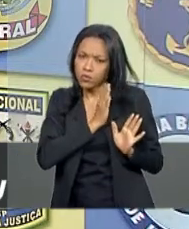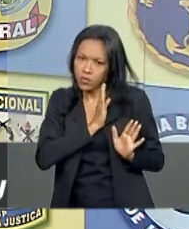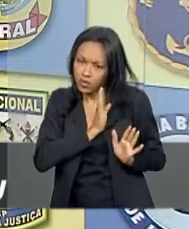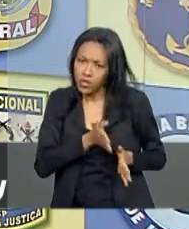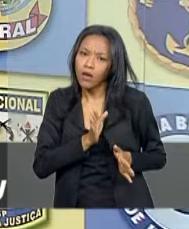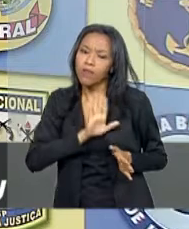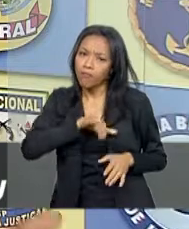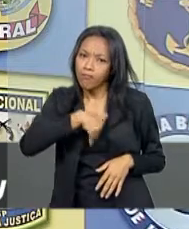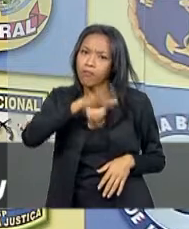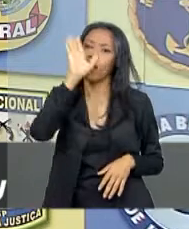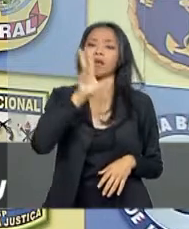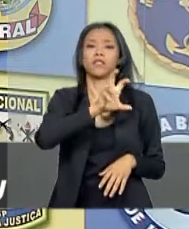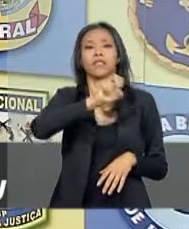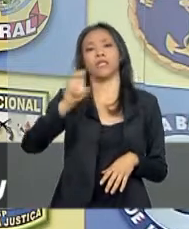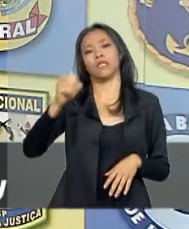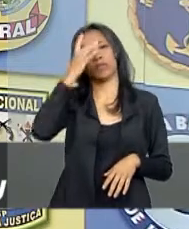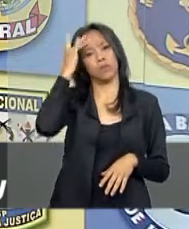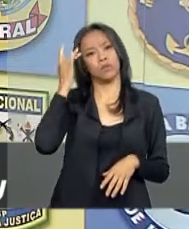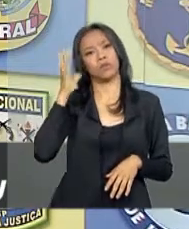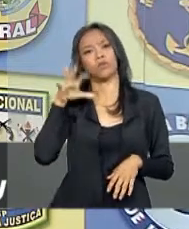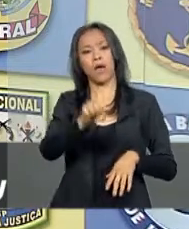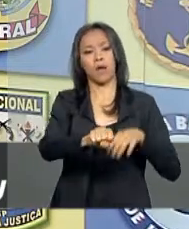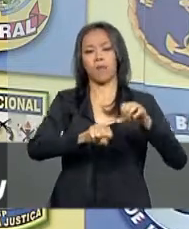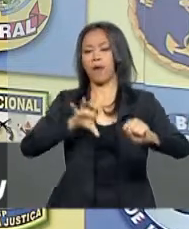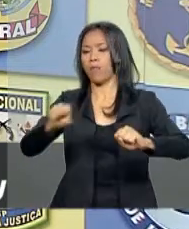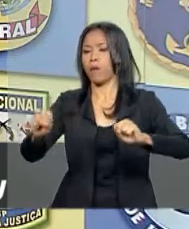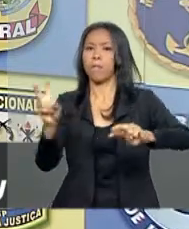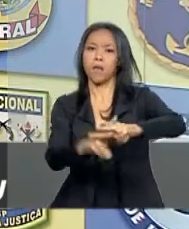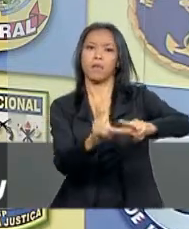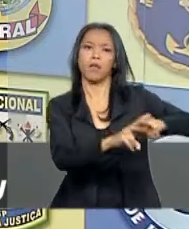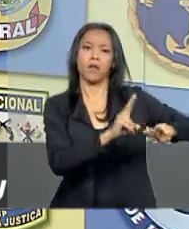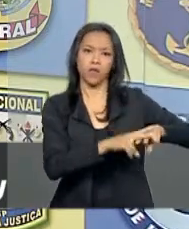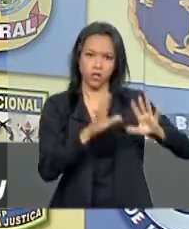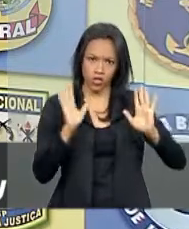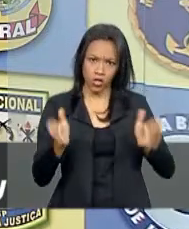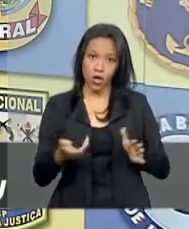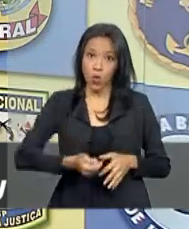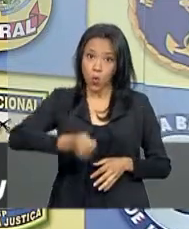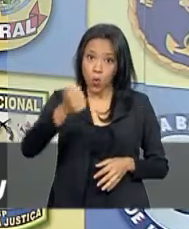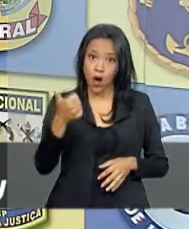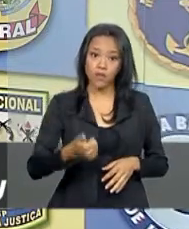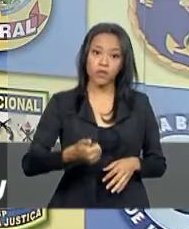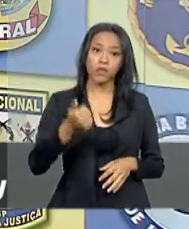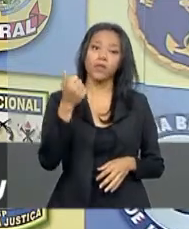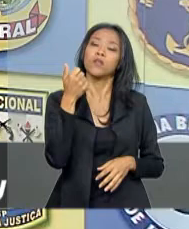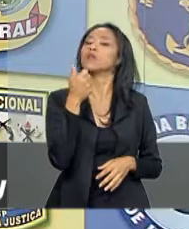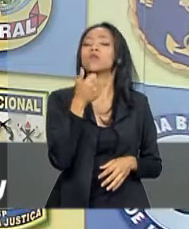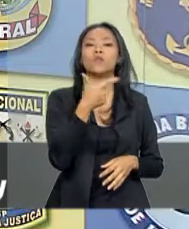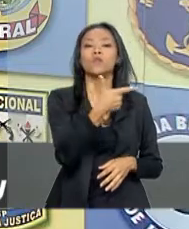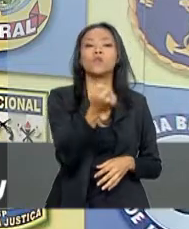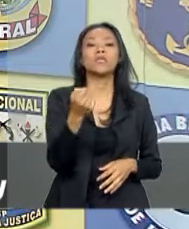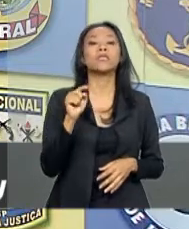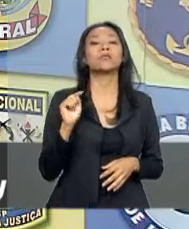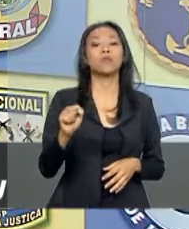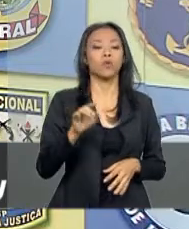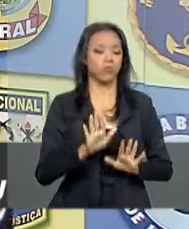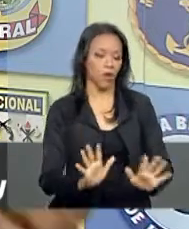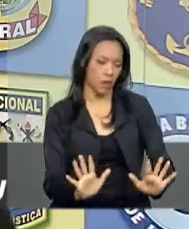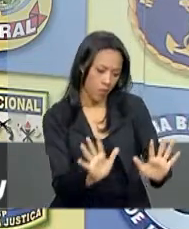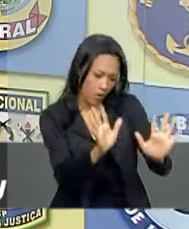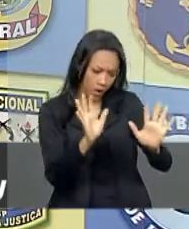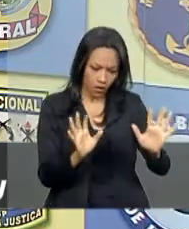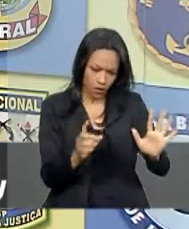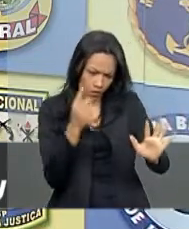500 pessoas já foram presas ou apreendidas. Quase 200 mil revistas foram realizadas entre